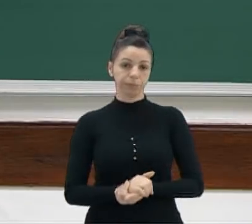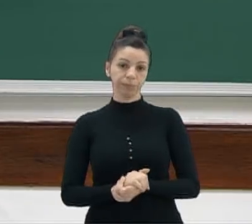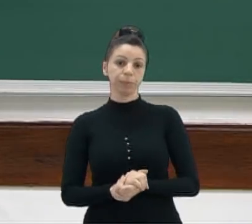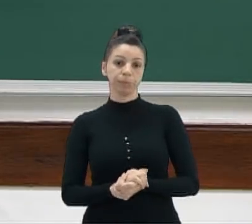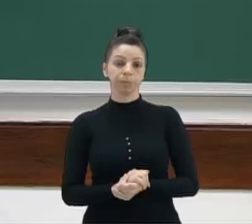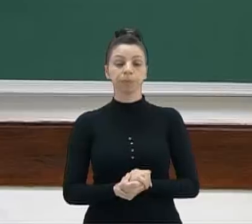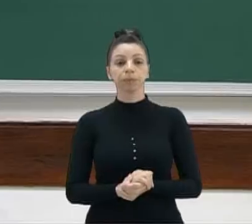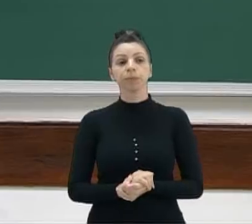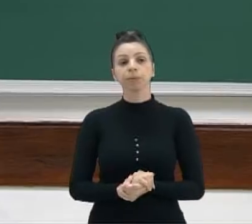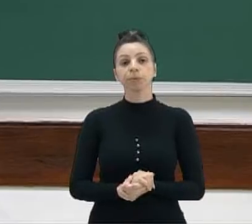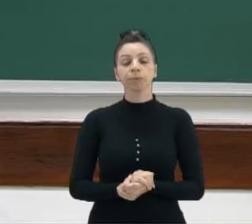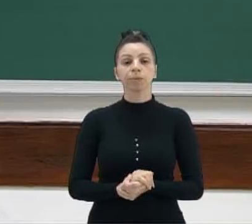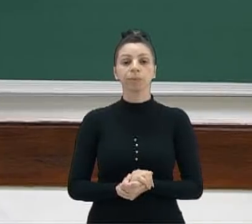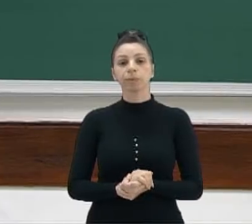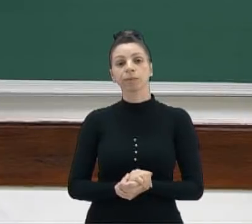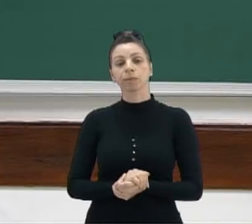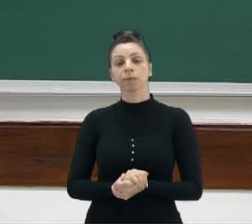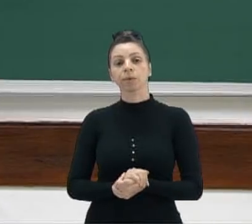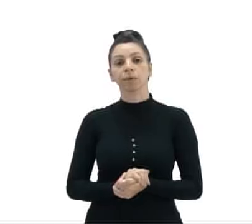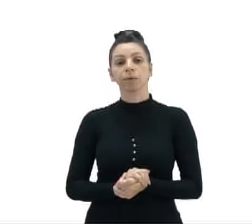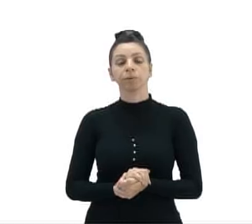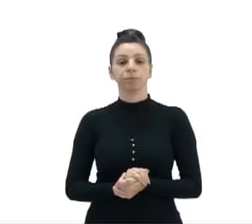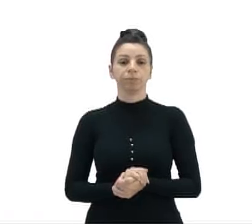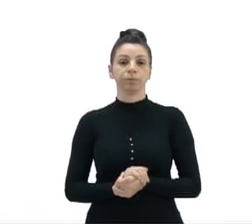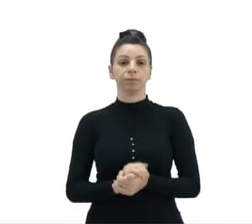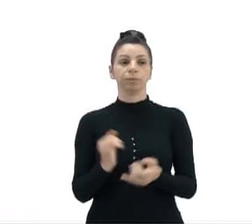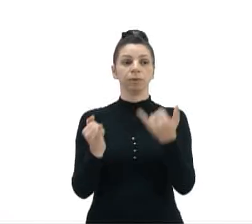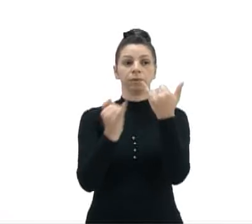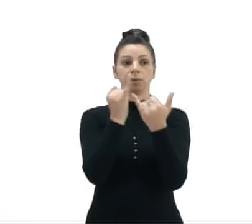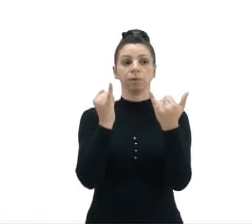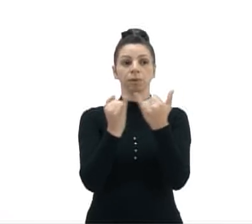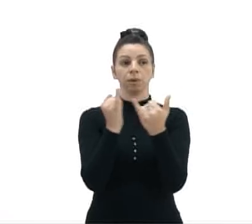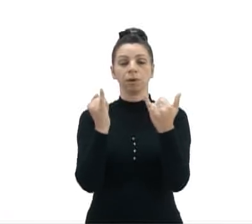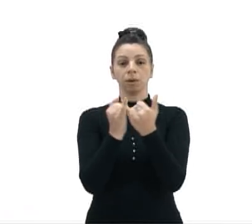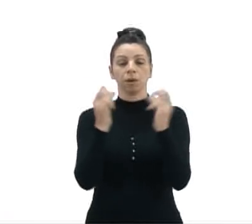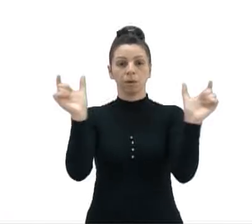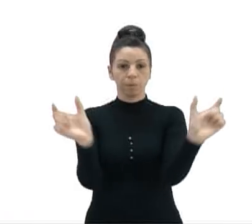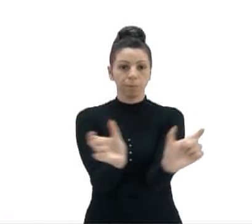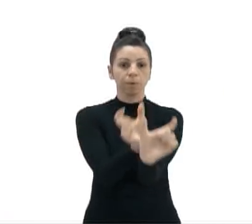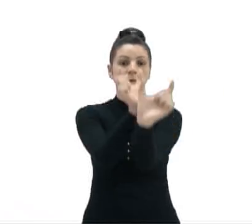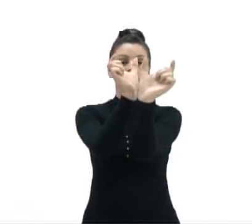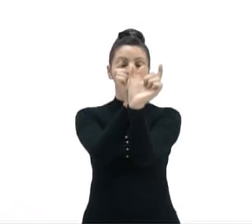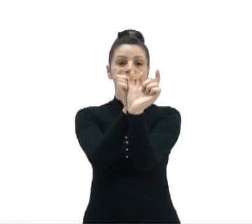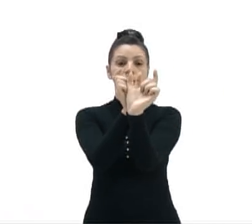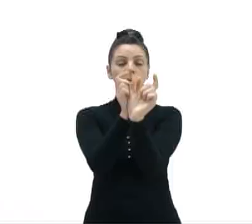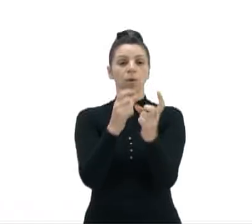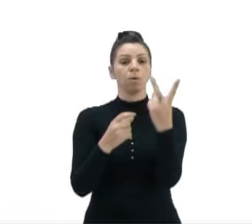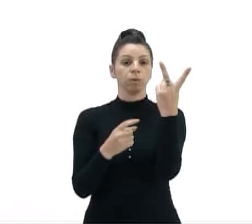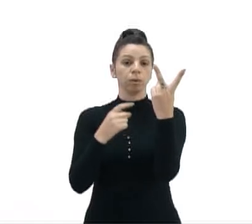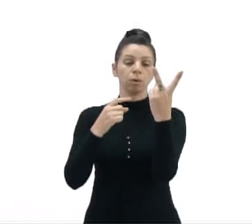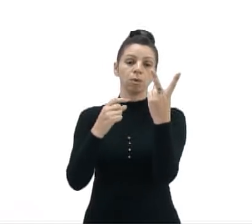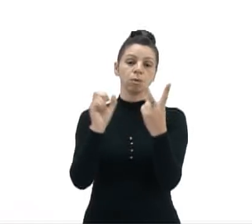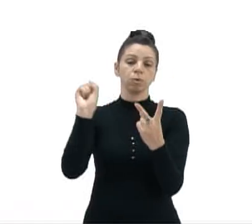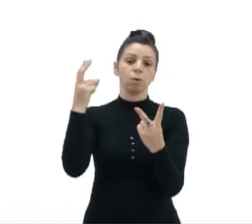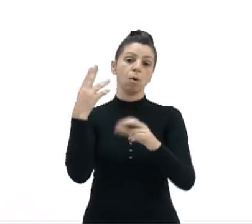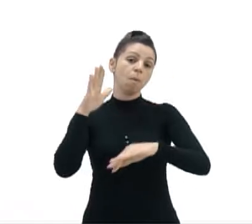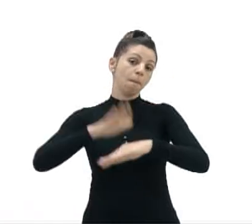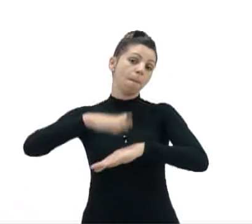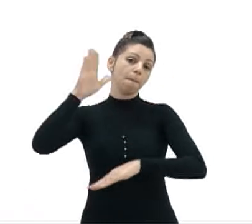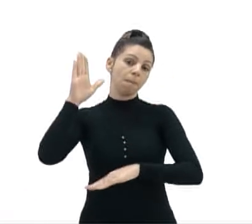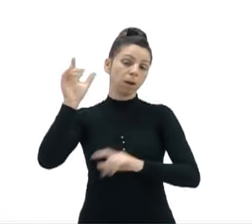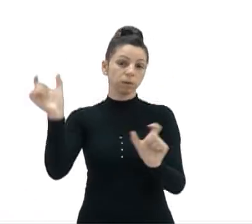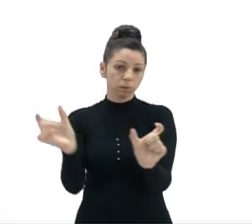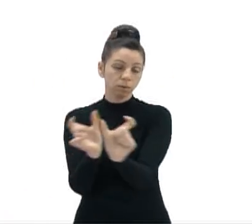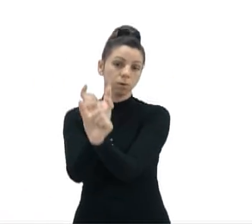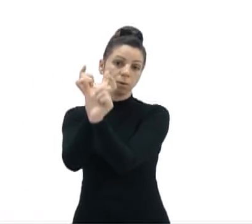lá, semelhança entre monômios. Dois ou mais monômios são semelhantes quando suas partes literais